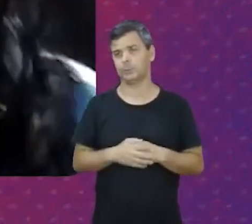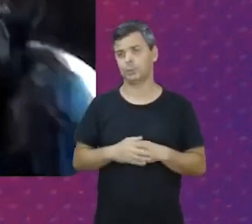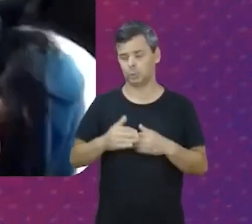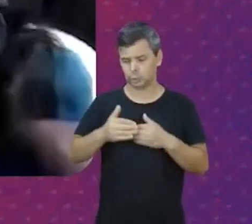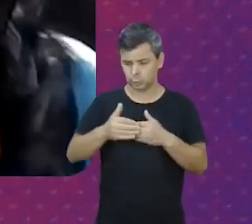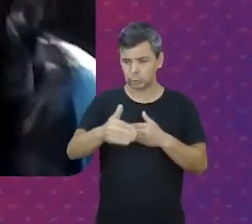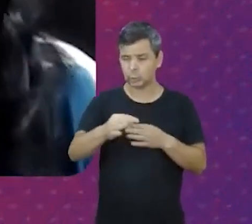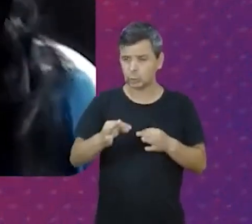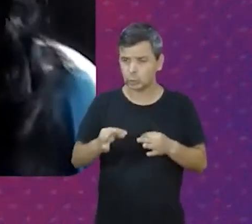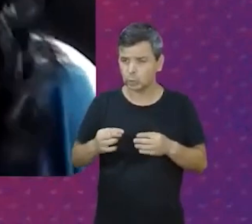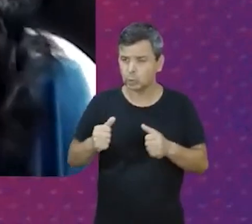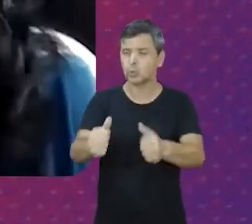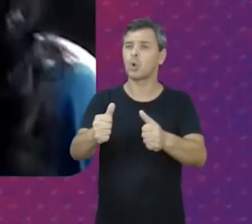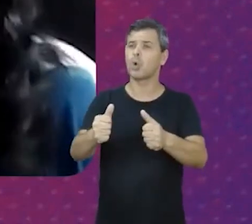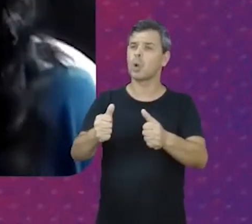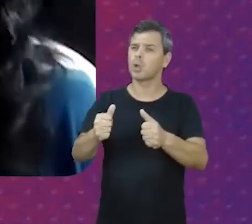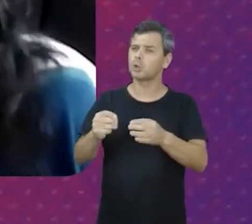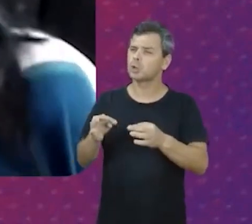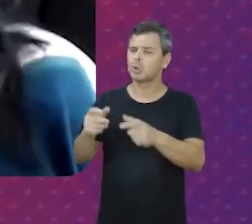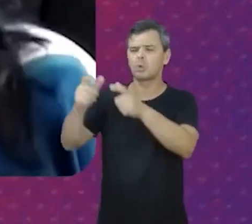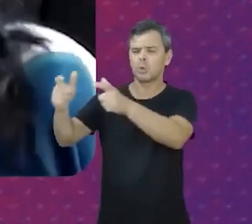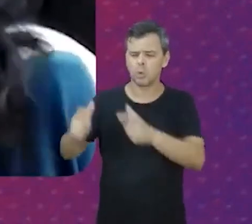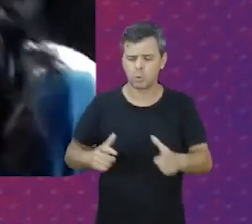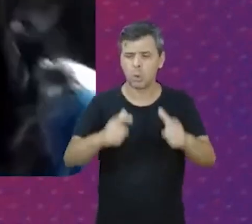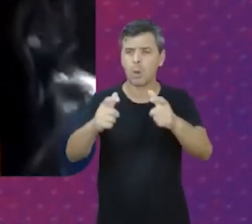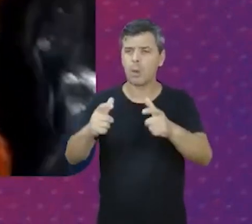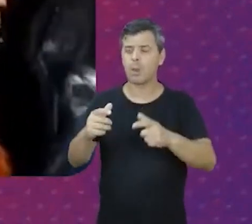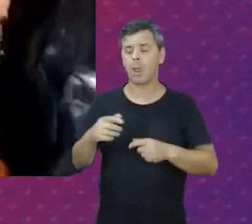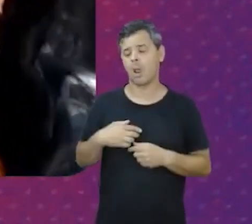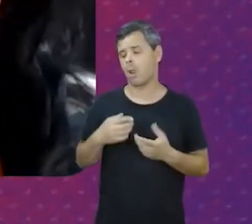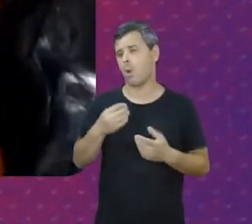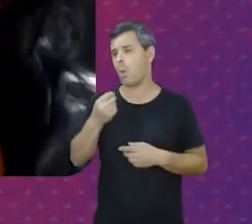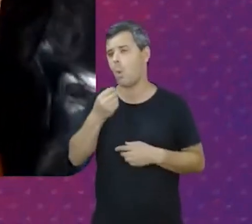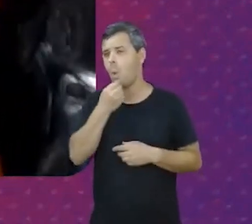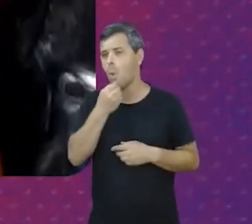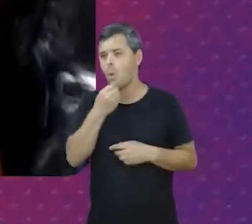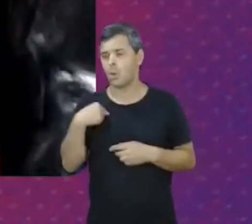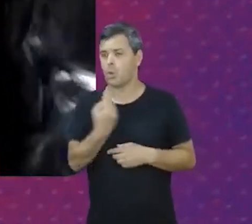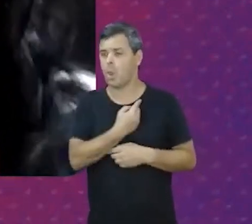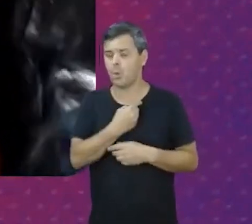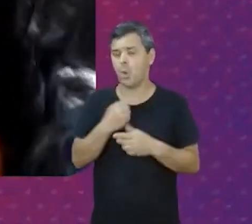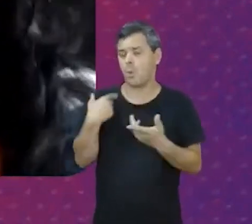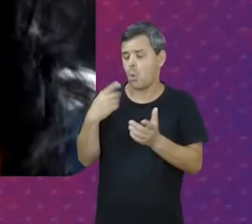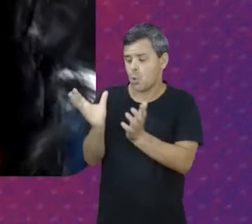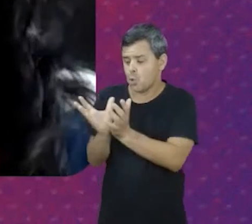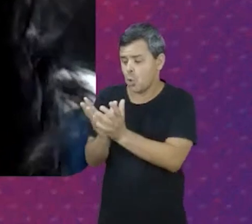durante toda exposição de qualquer lugar. Óbvio que a gente tem uma parte da sociedade